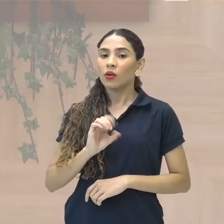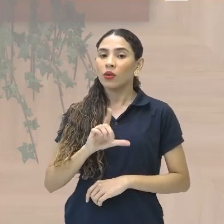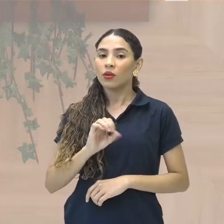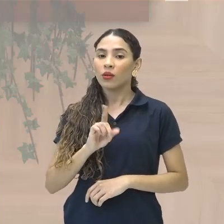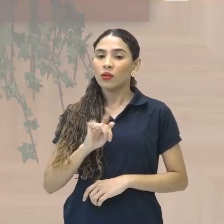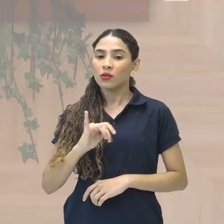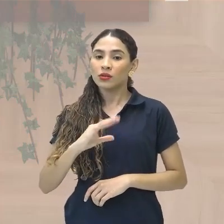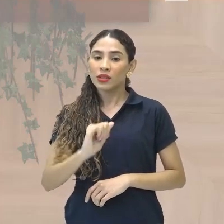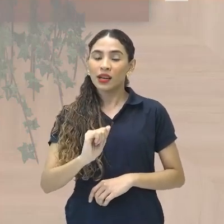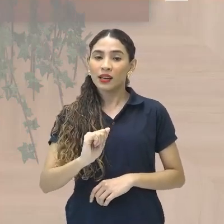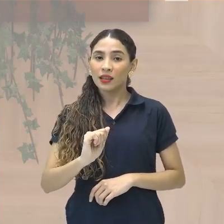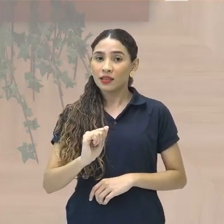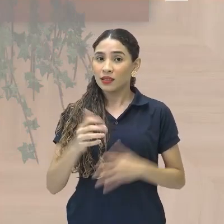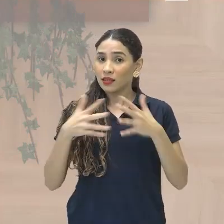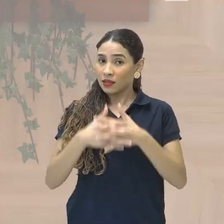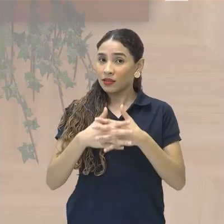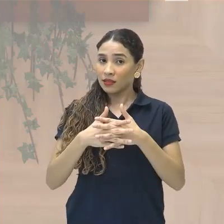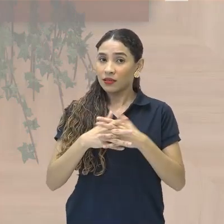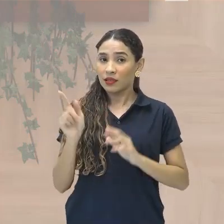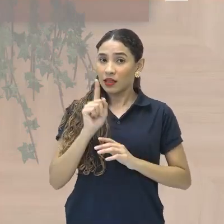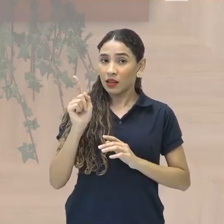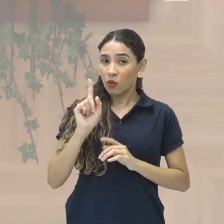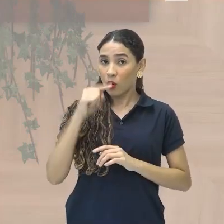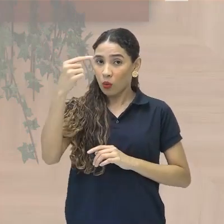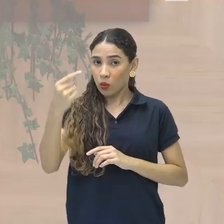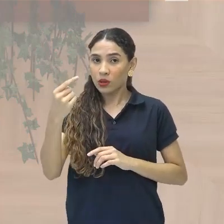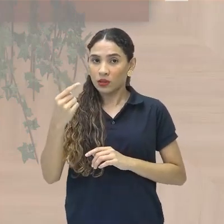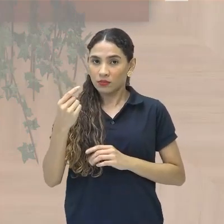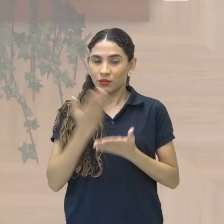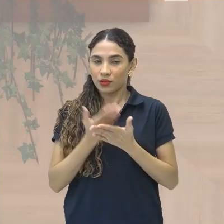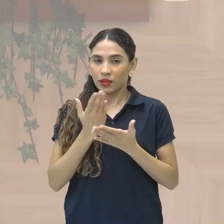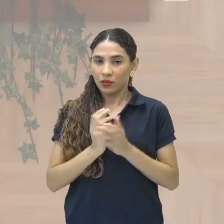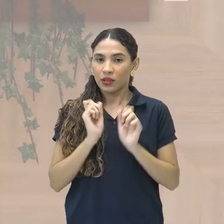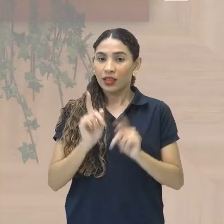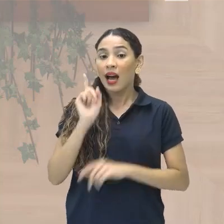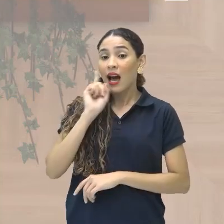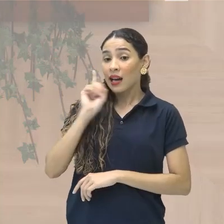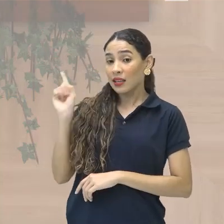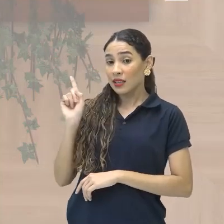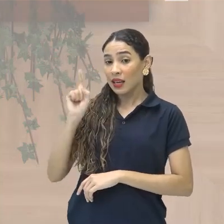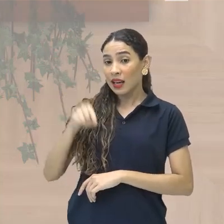teleológica. Olha só, não vão confundir com a próxima que nós vamos trabalhar daqui a pouco. Essa é a